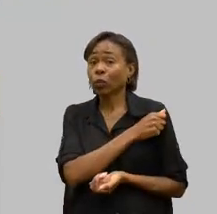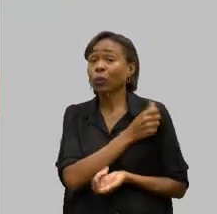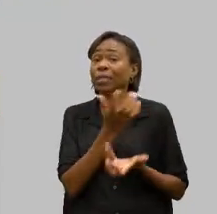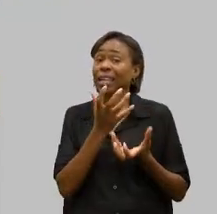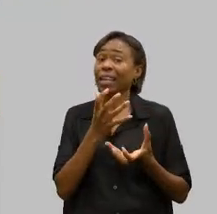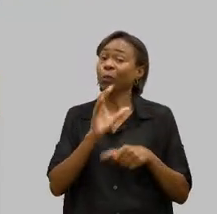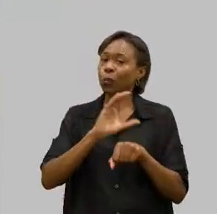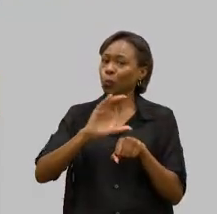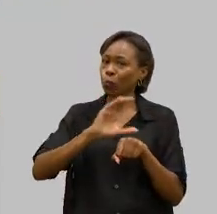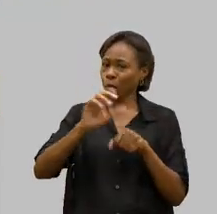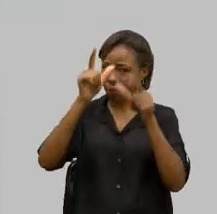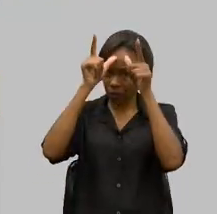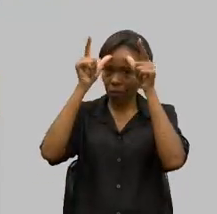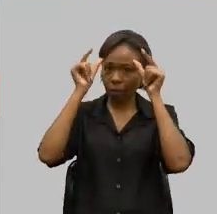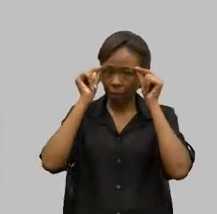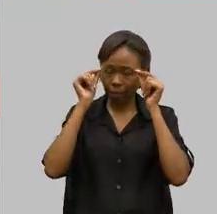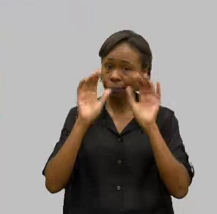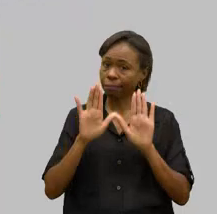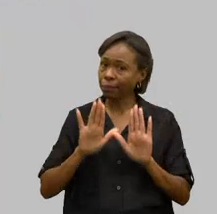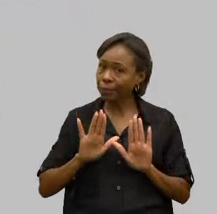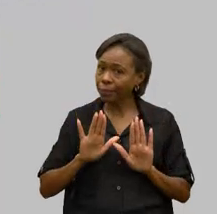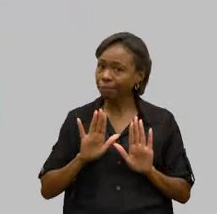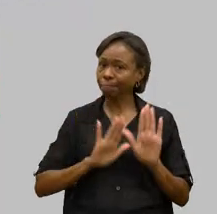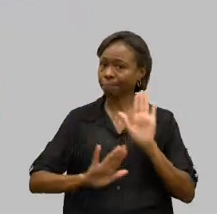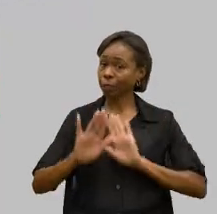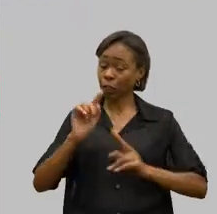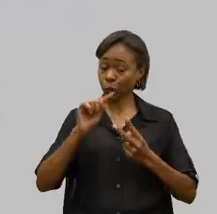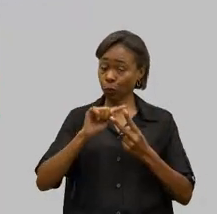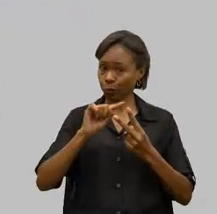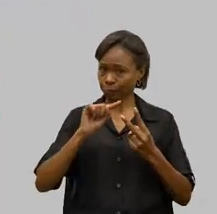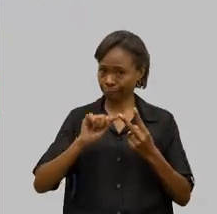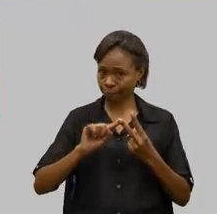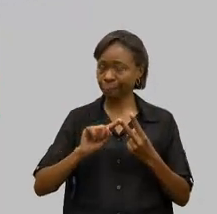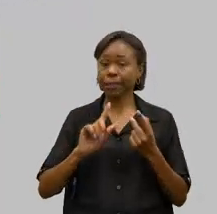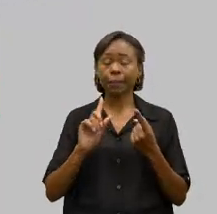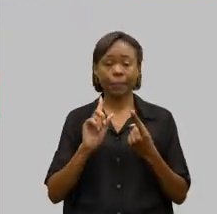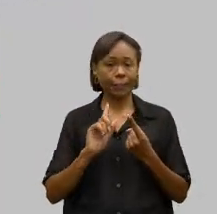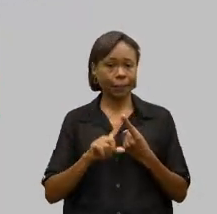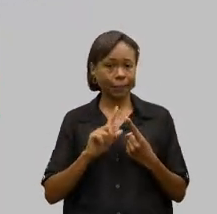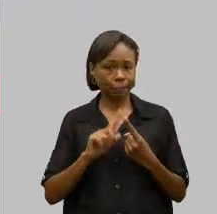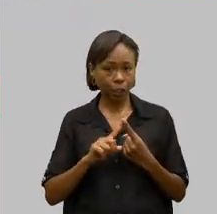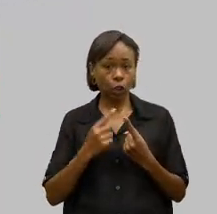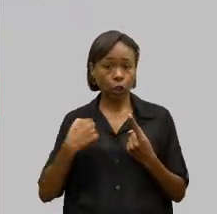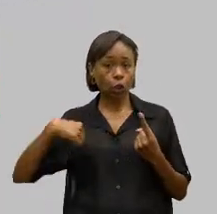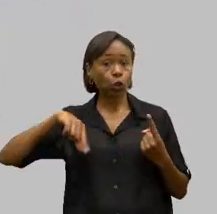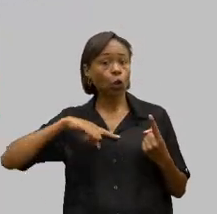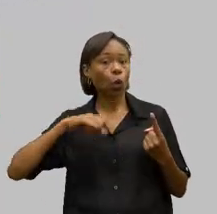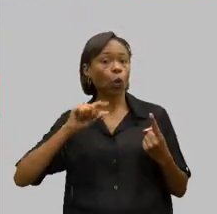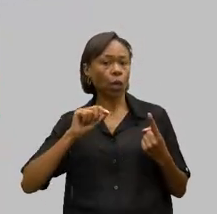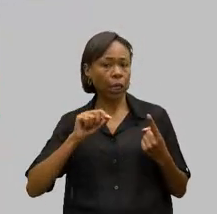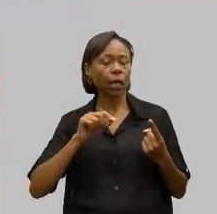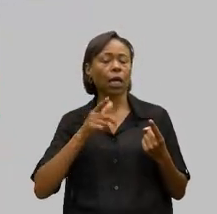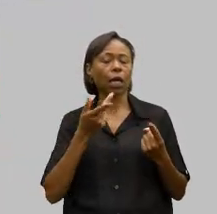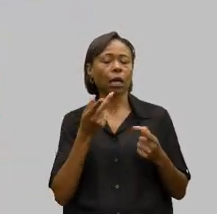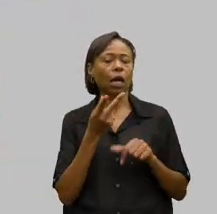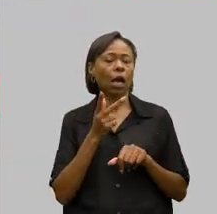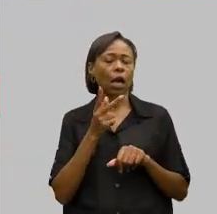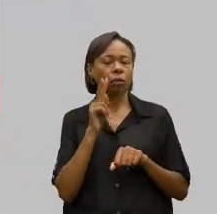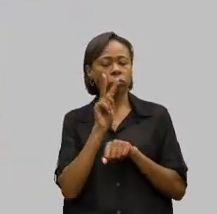são dois pontos que nós estamos tomando cuidado. O primeiro, nós seguimos um mapa de empregabilidade, um mapa de